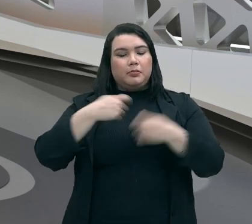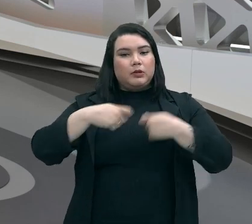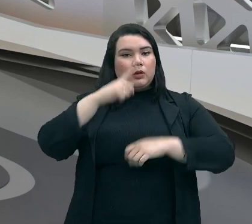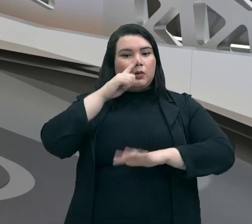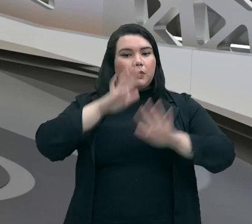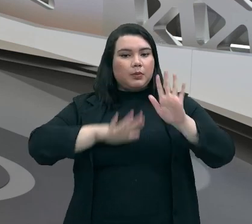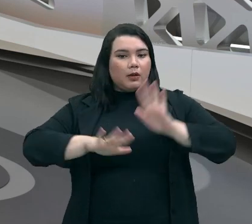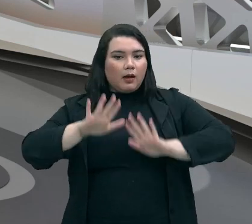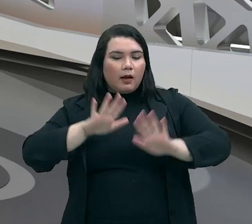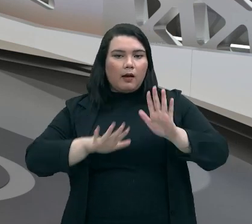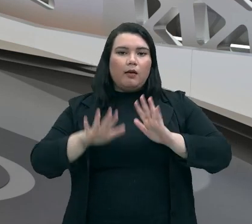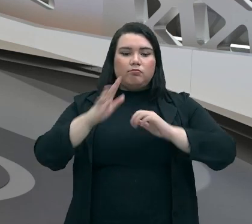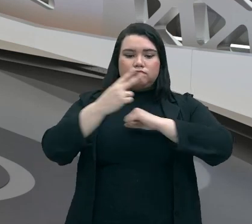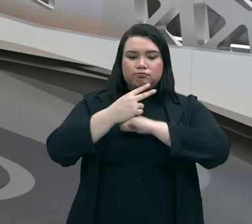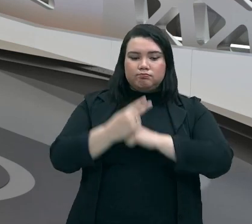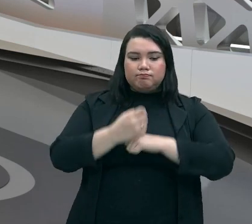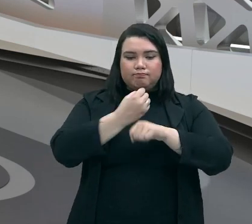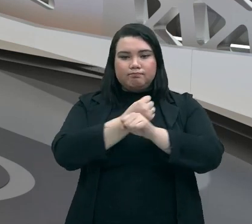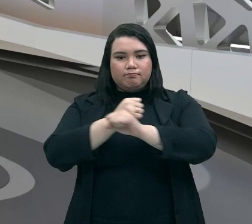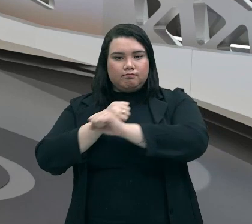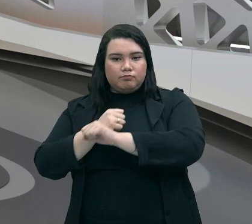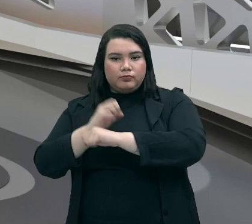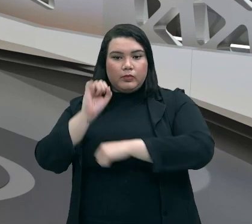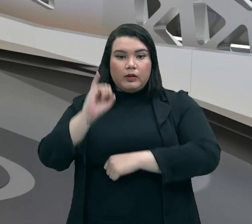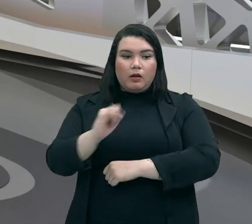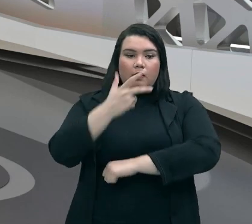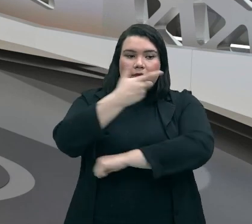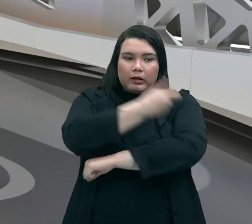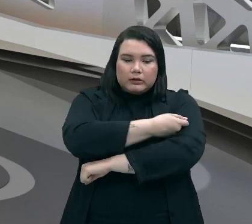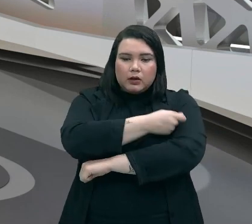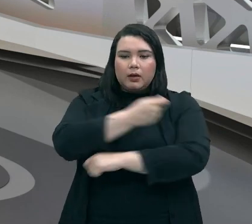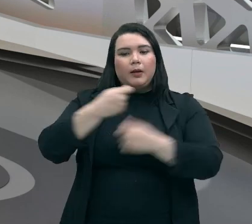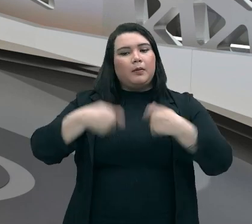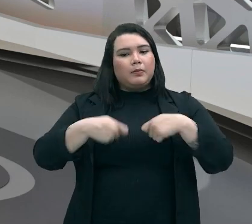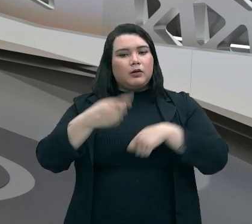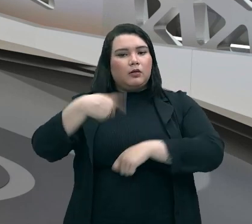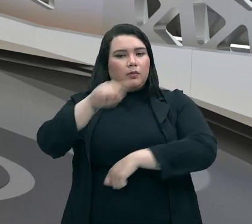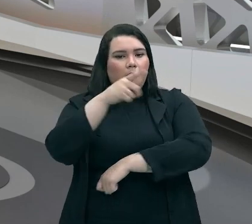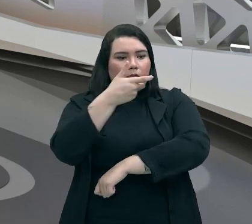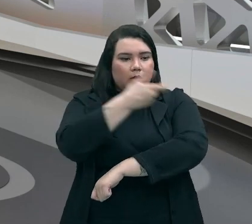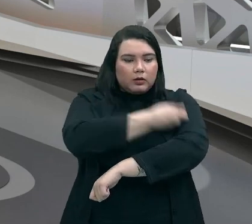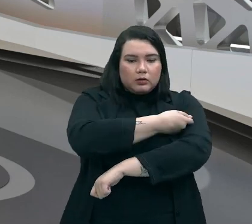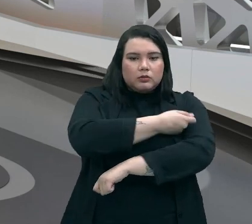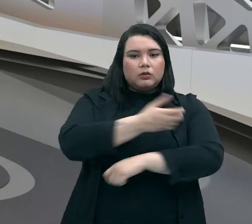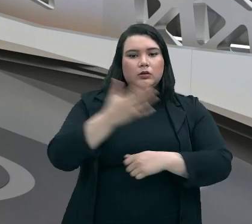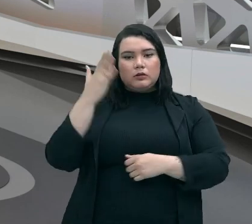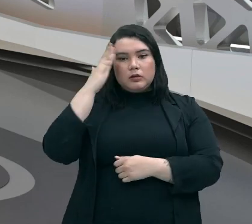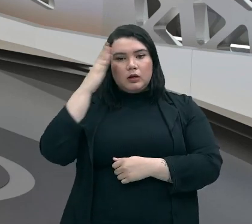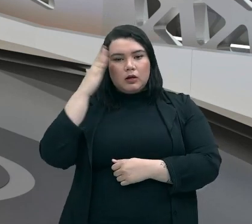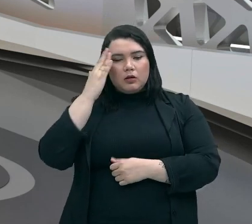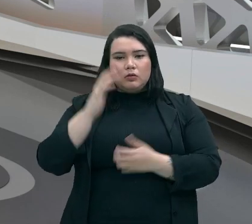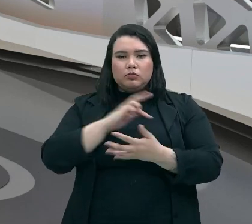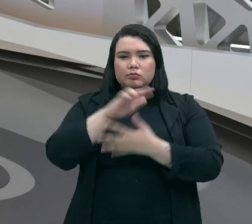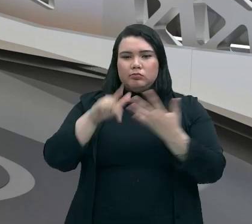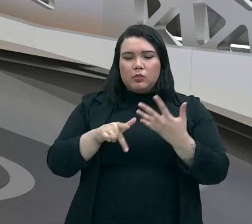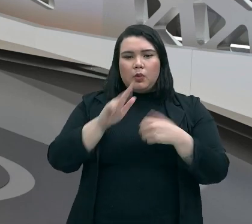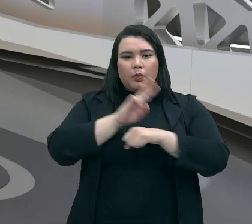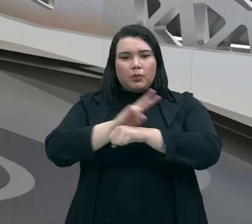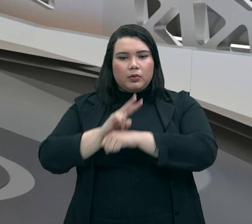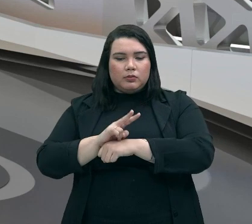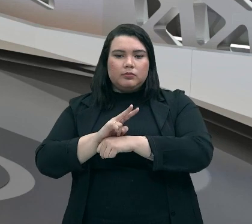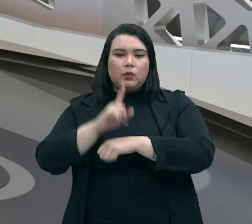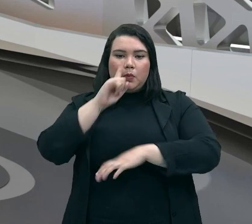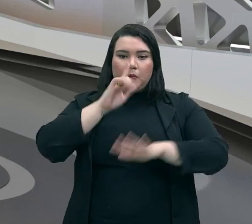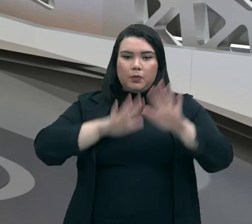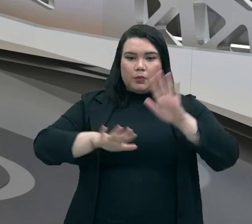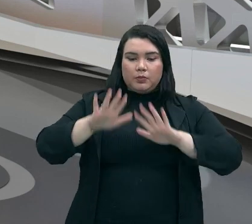cuidado, saber se cuidar. Se tem vacina, é preciso tomar, saber todos os métodos de prevenção e se cuidar,